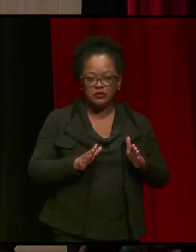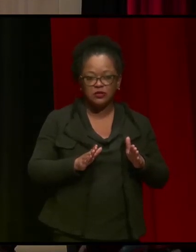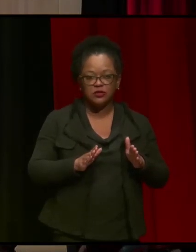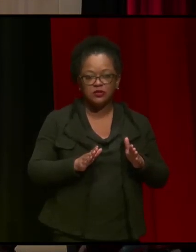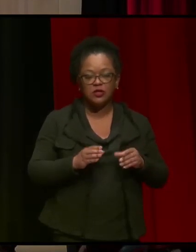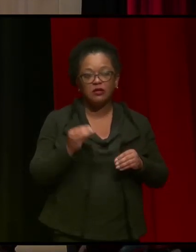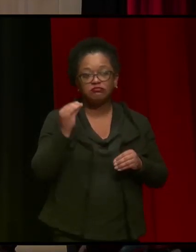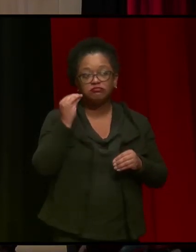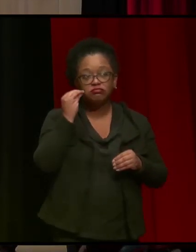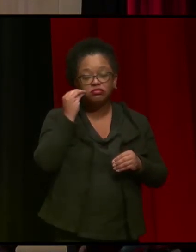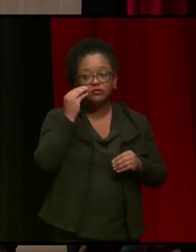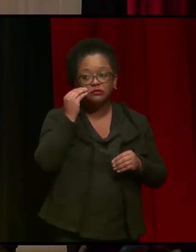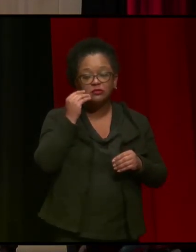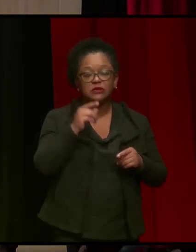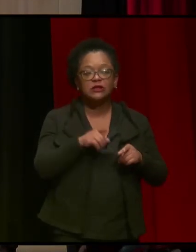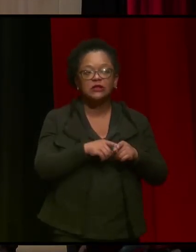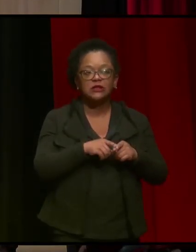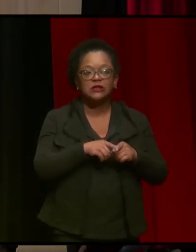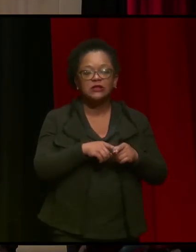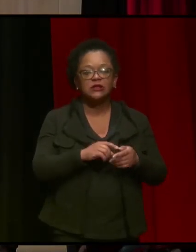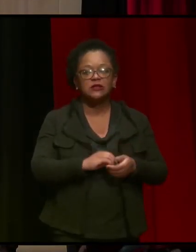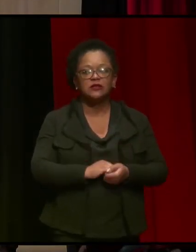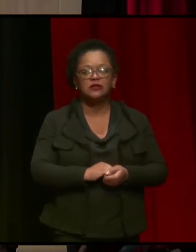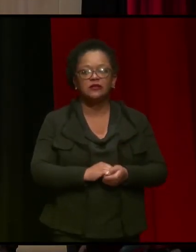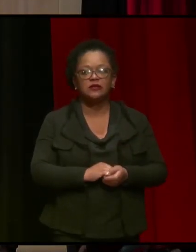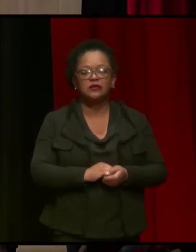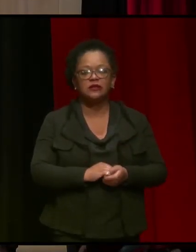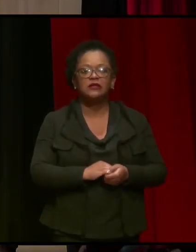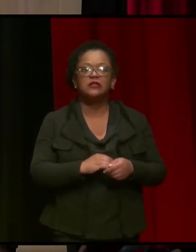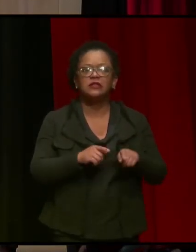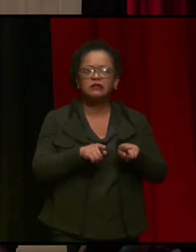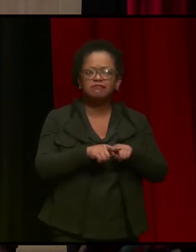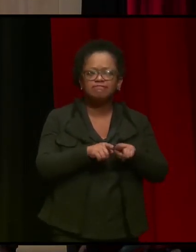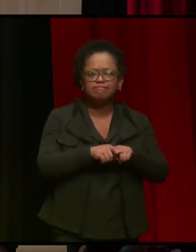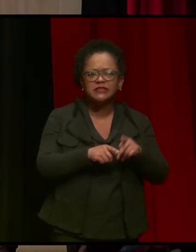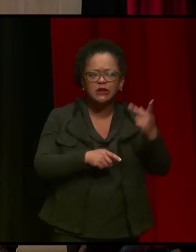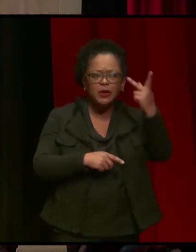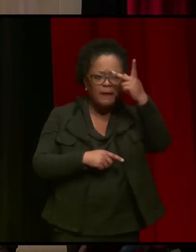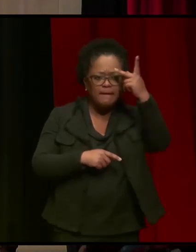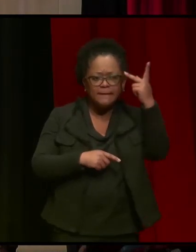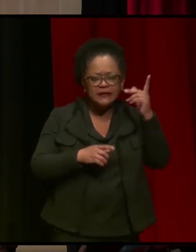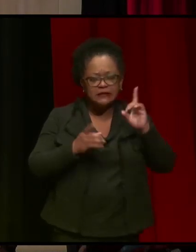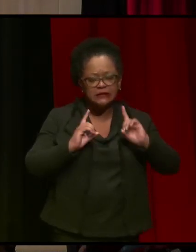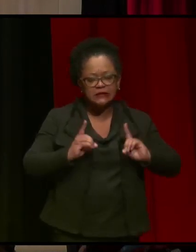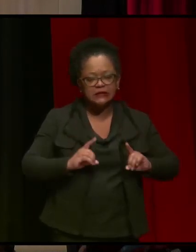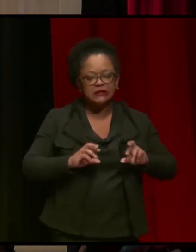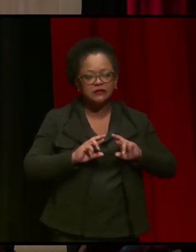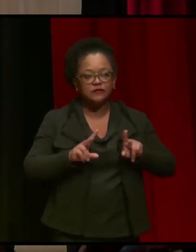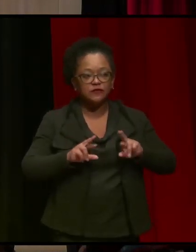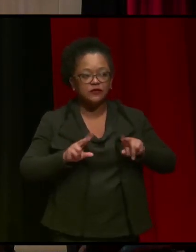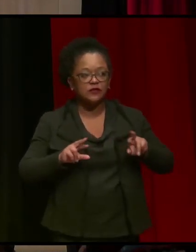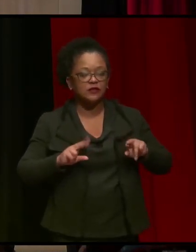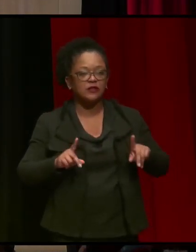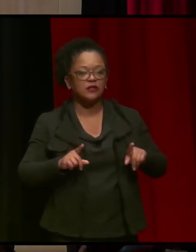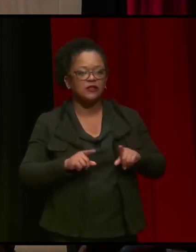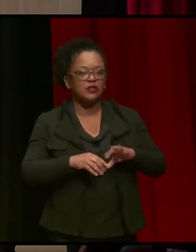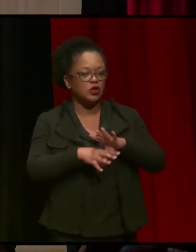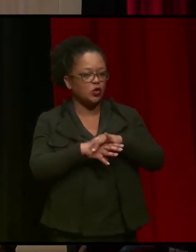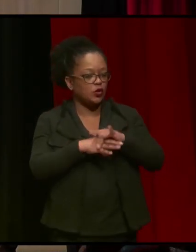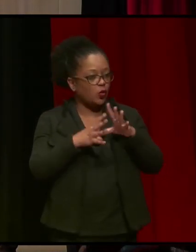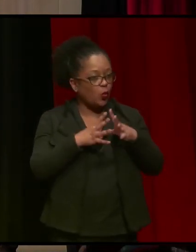várias curas a esse respeito, de tipos diferentes de deficiência. mas também entendo que nem todos são